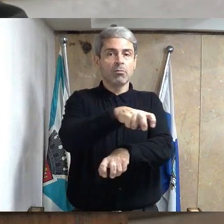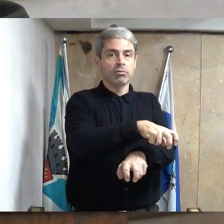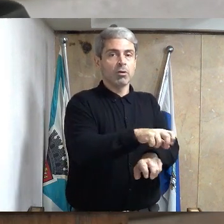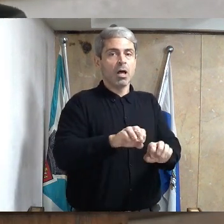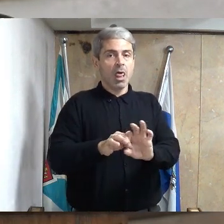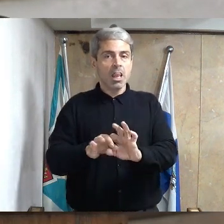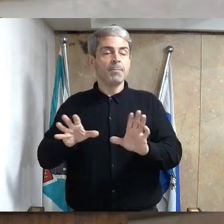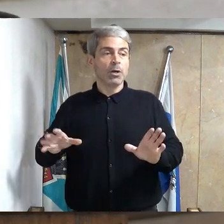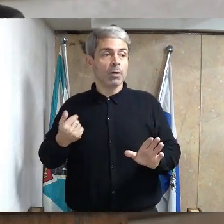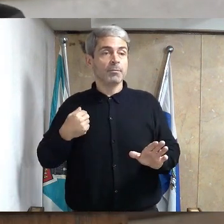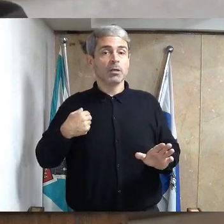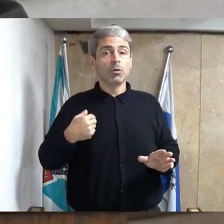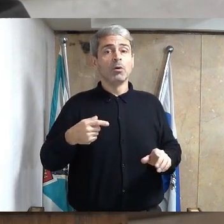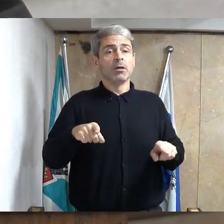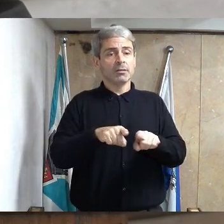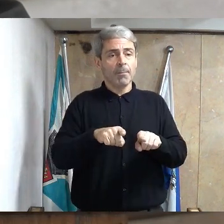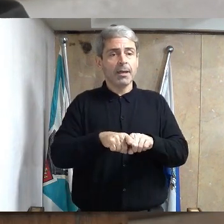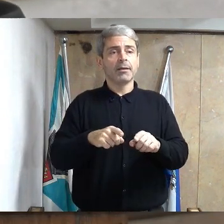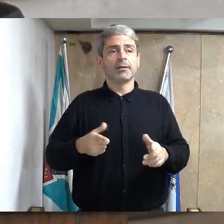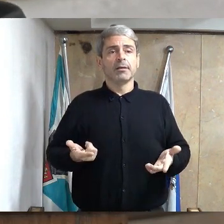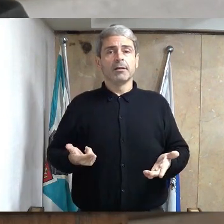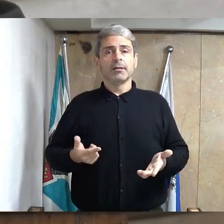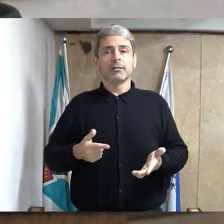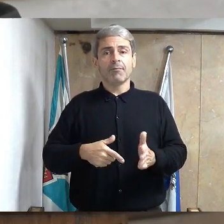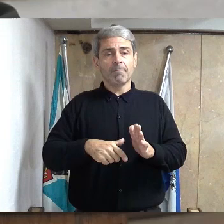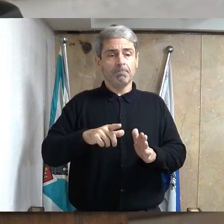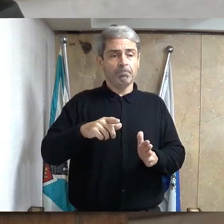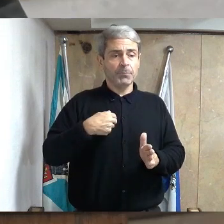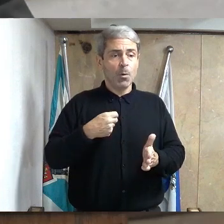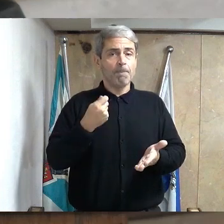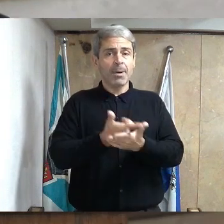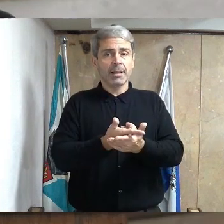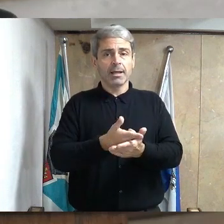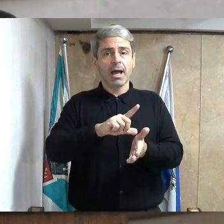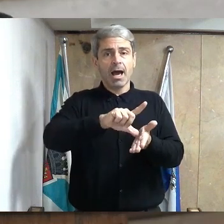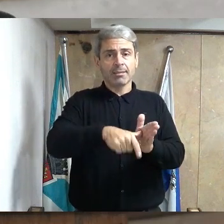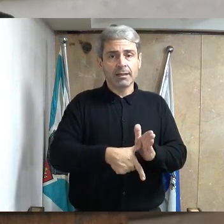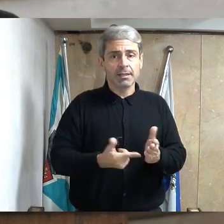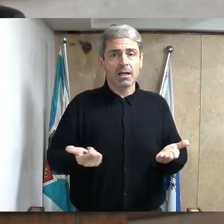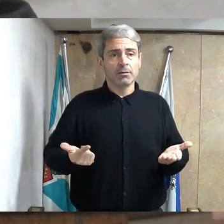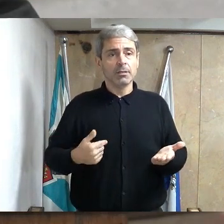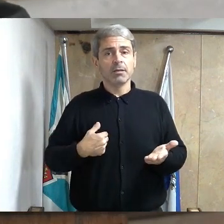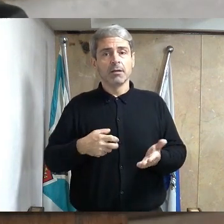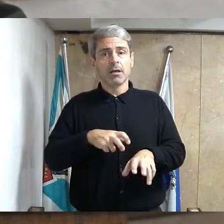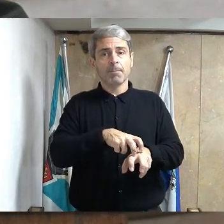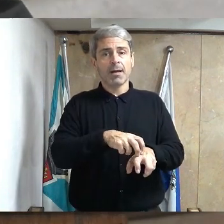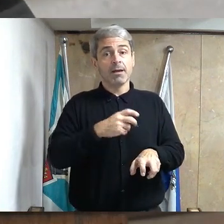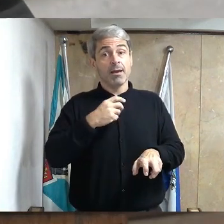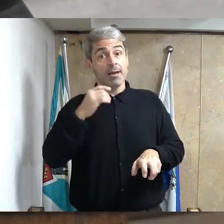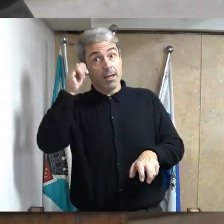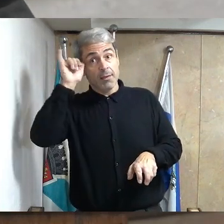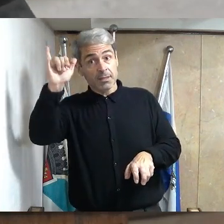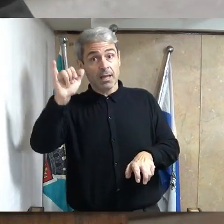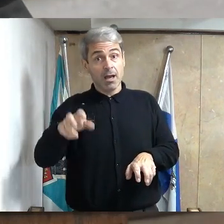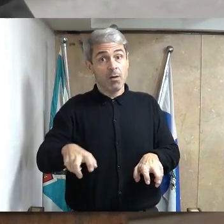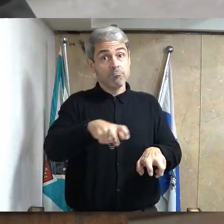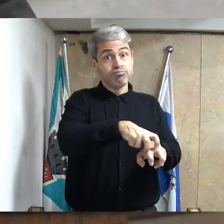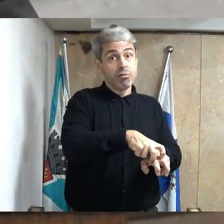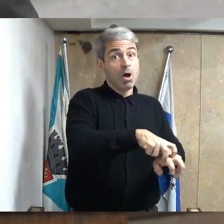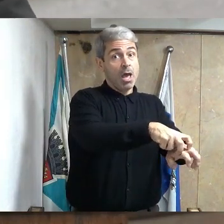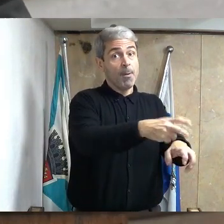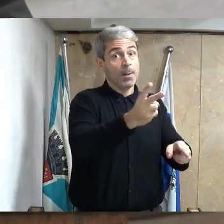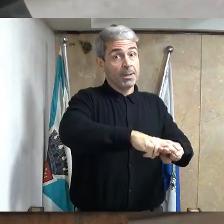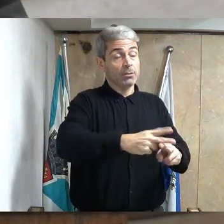documento atrasado, que o meu também estava atrasado agora, eu paguei essa semana para não ser rebocado, não é?